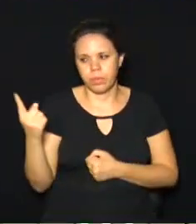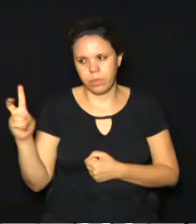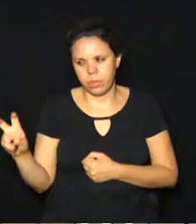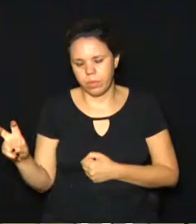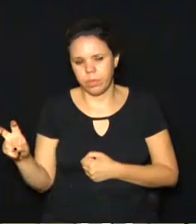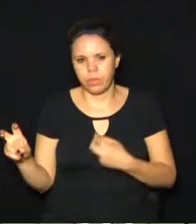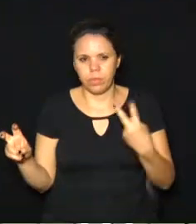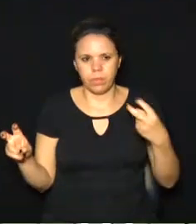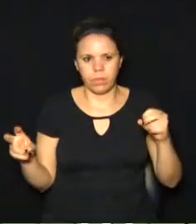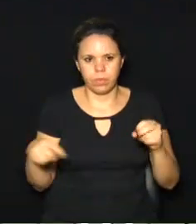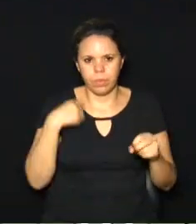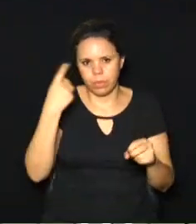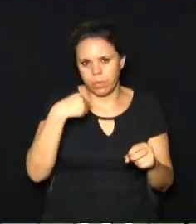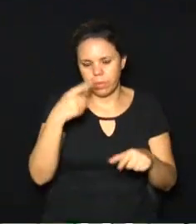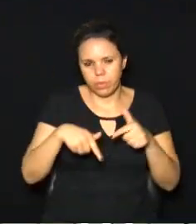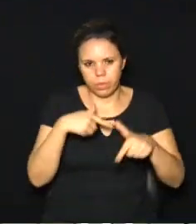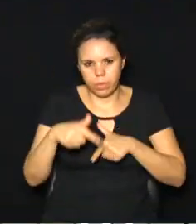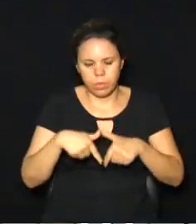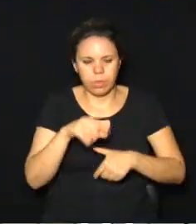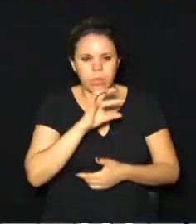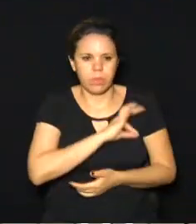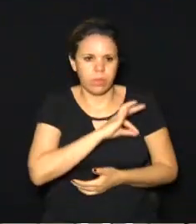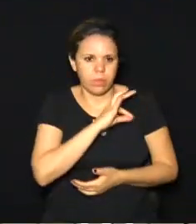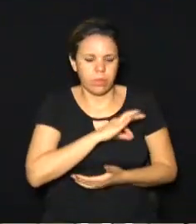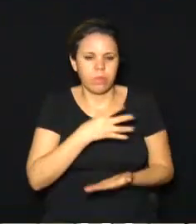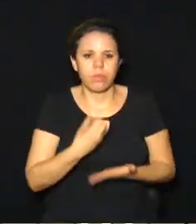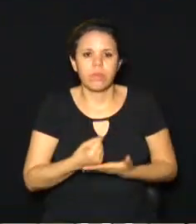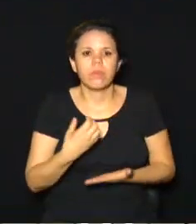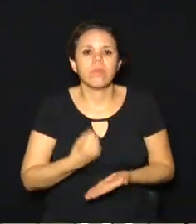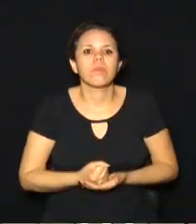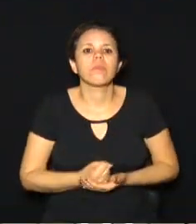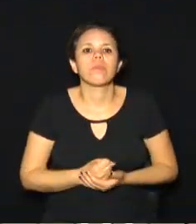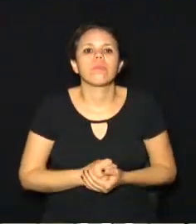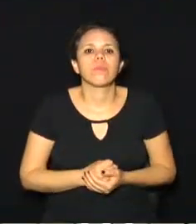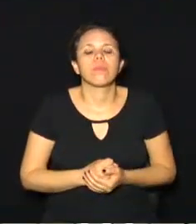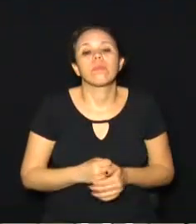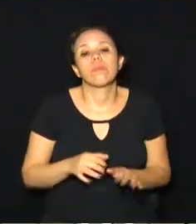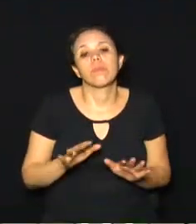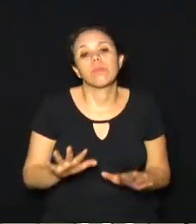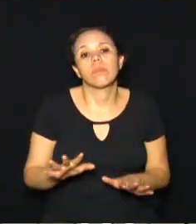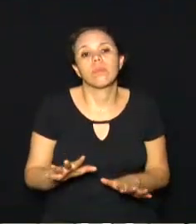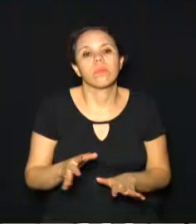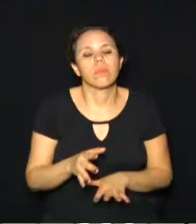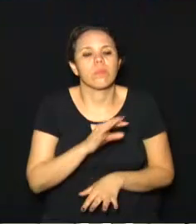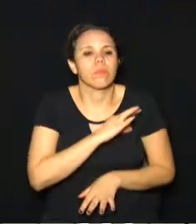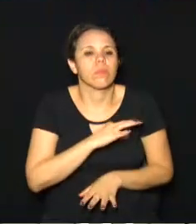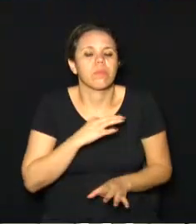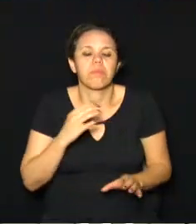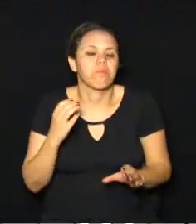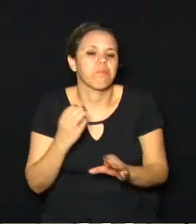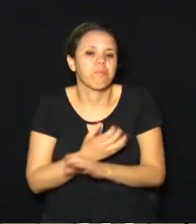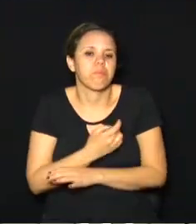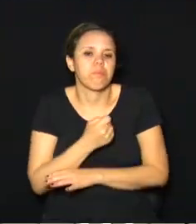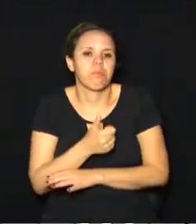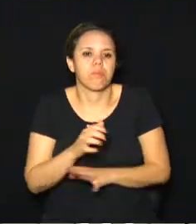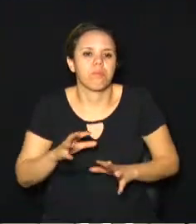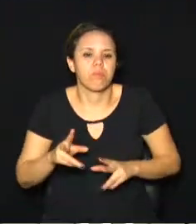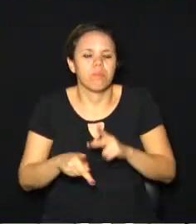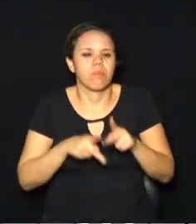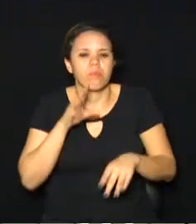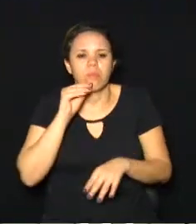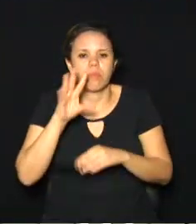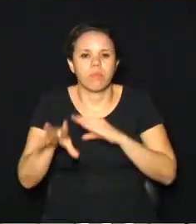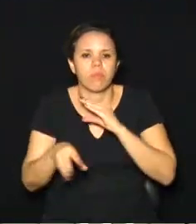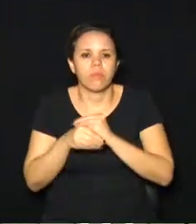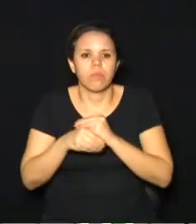horas, que eles recebem, certo? Todos. Mas o salário, quase que na totalidade dos servidores, é